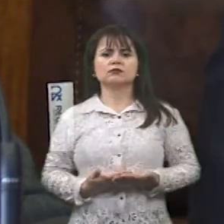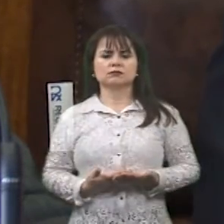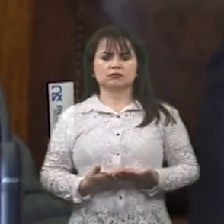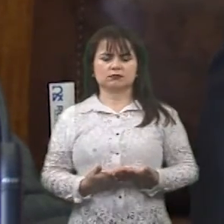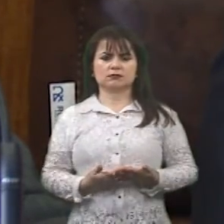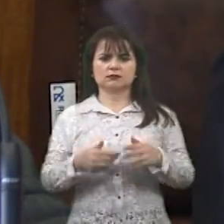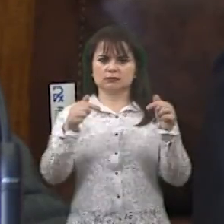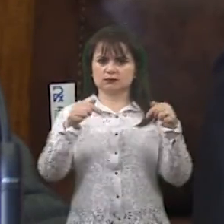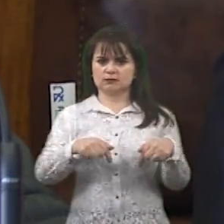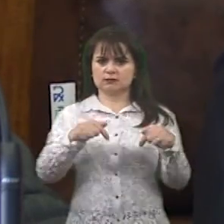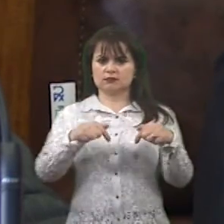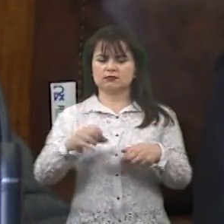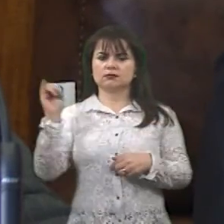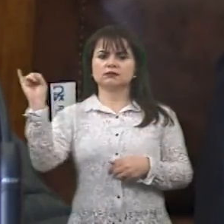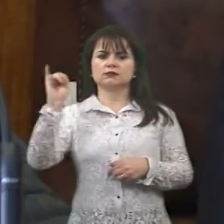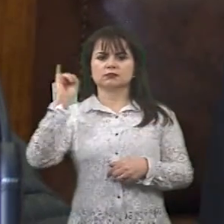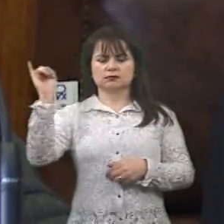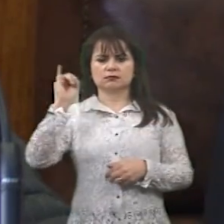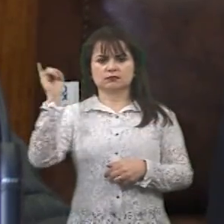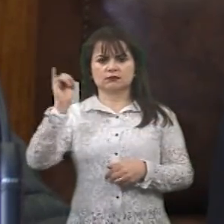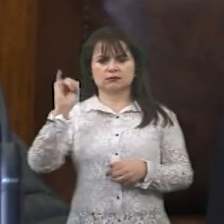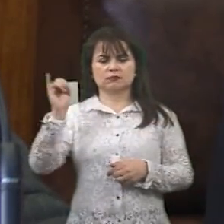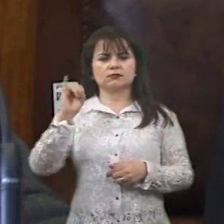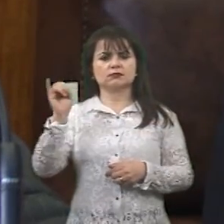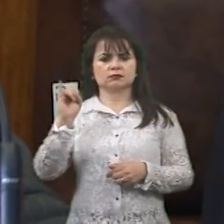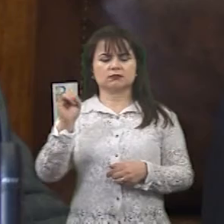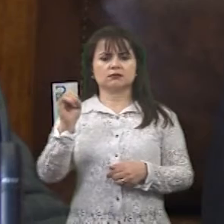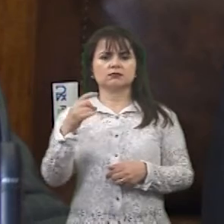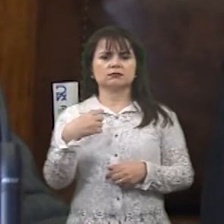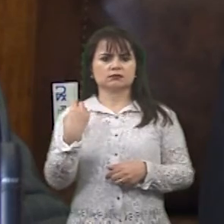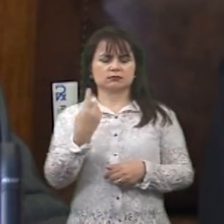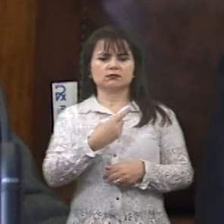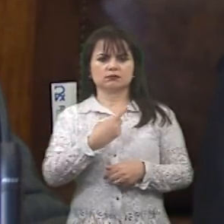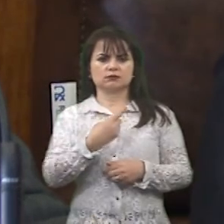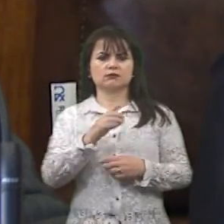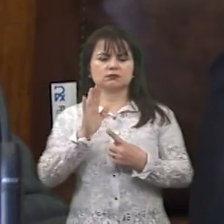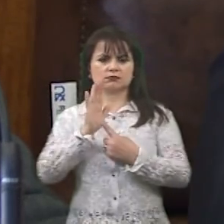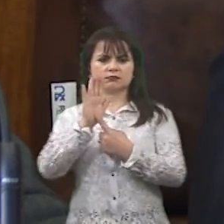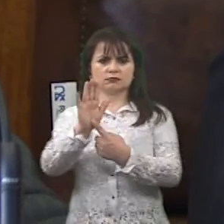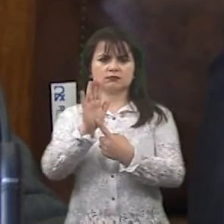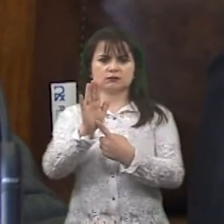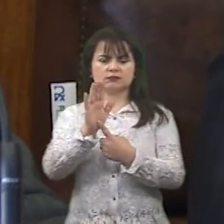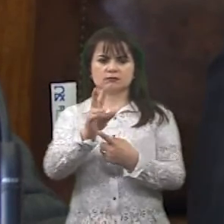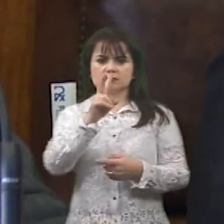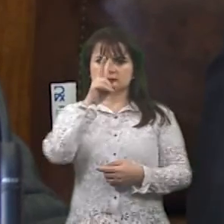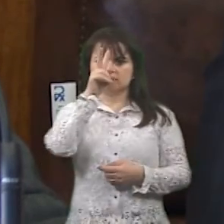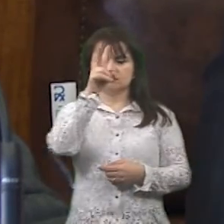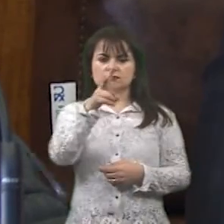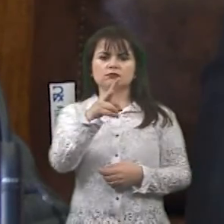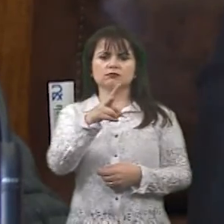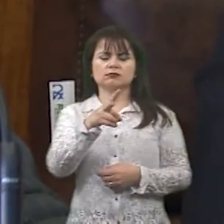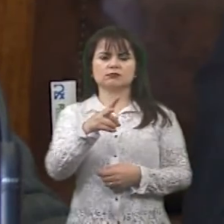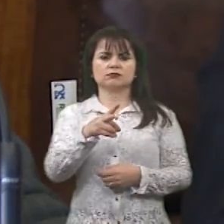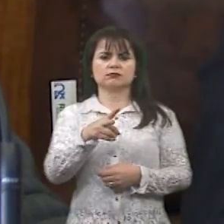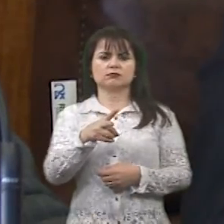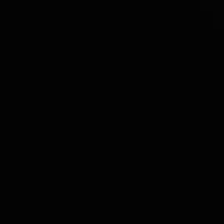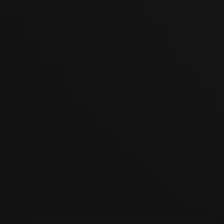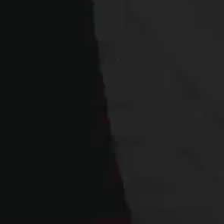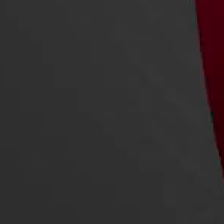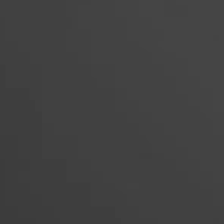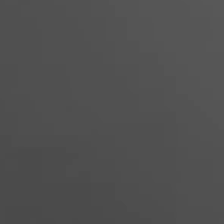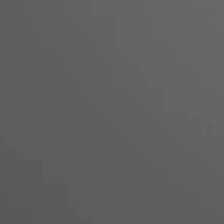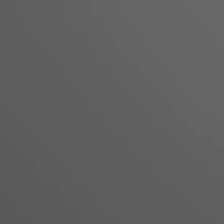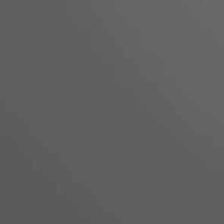instituição de grande credibilidade de forte ação de relevância